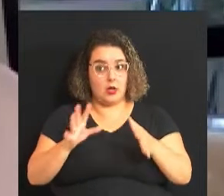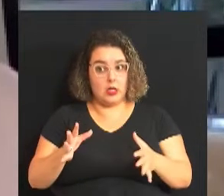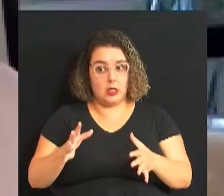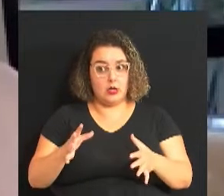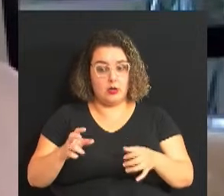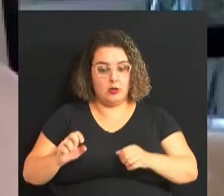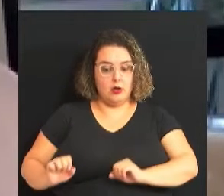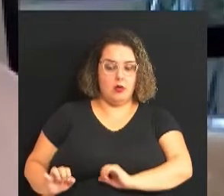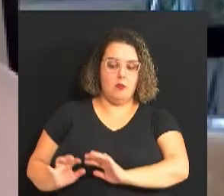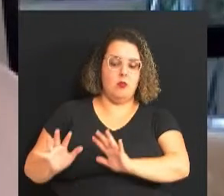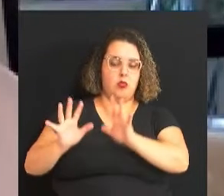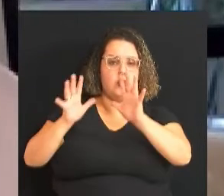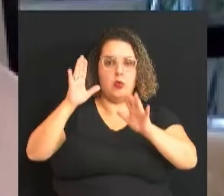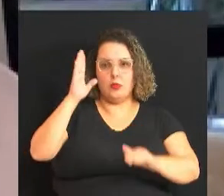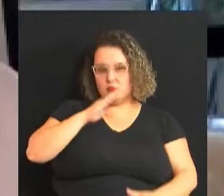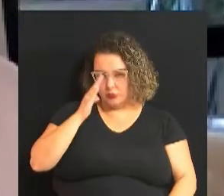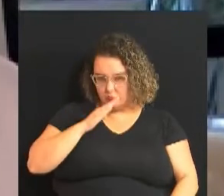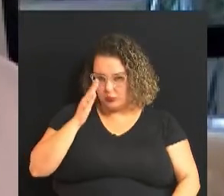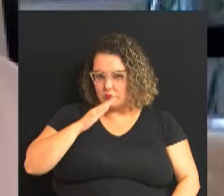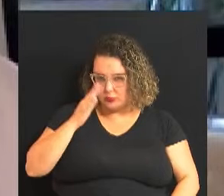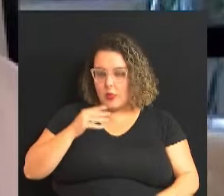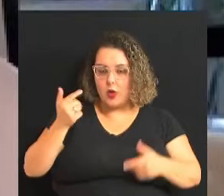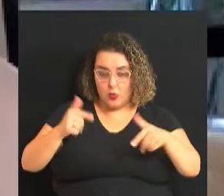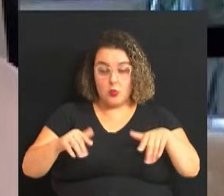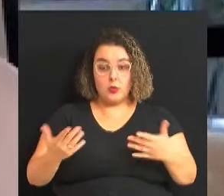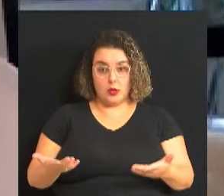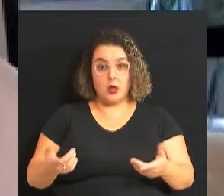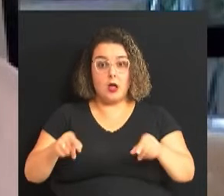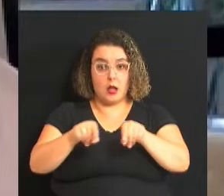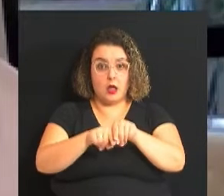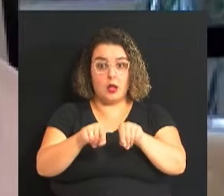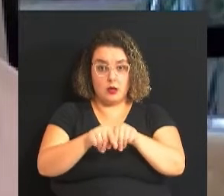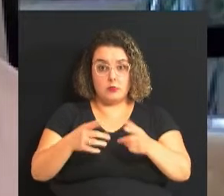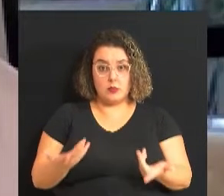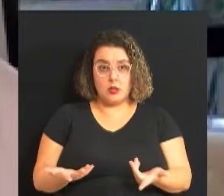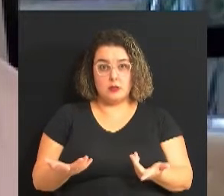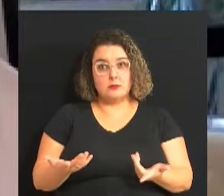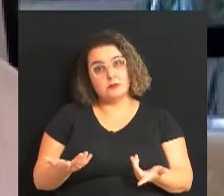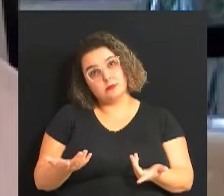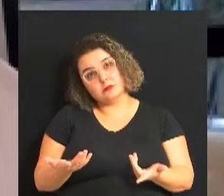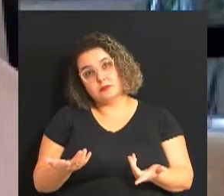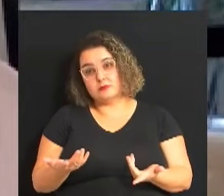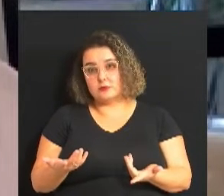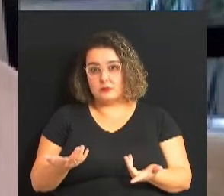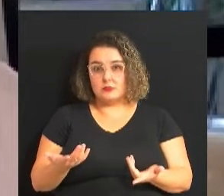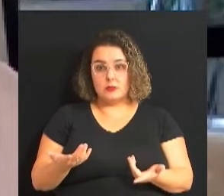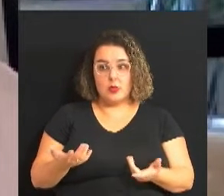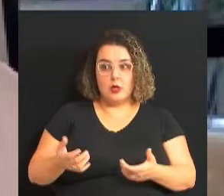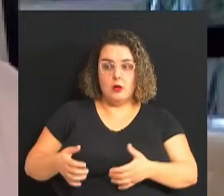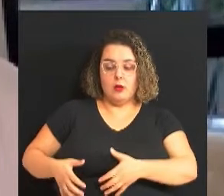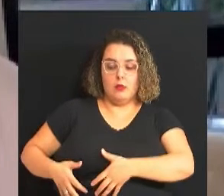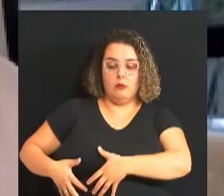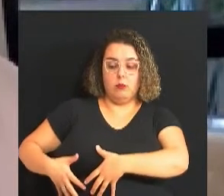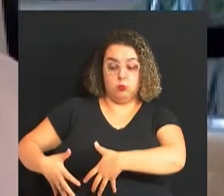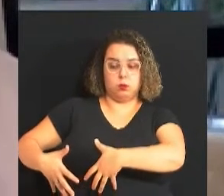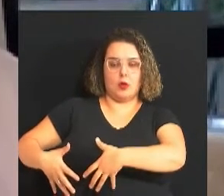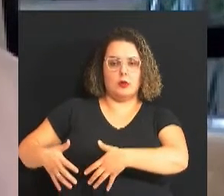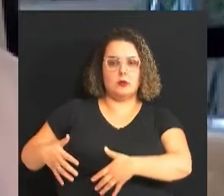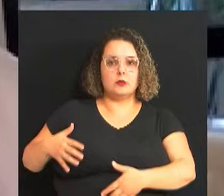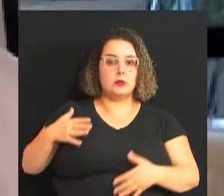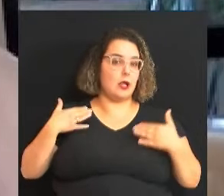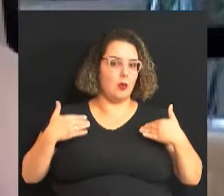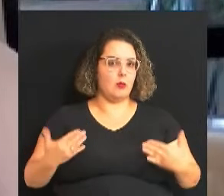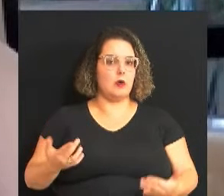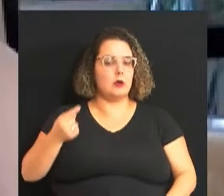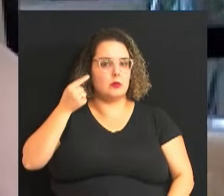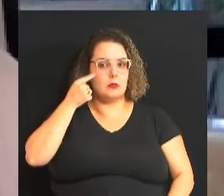o cheiro no ambiente onde você está, elas também não fazem muito volume na sua roupa. Então, imagina você, eu